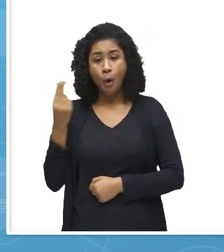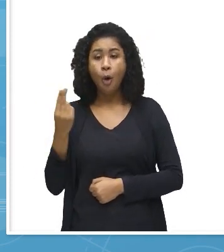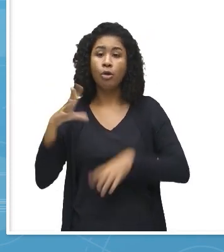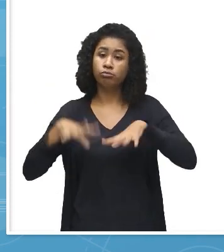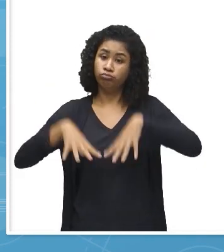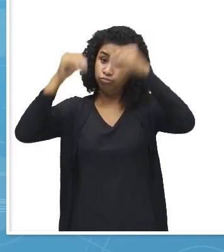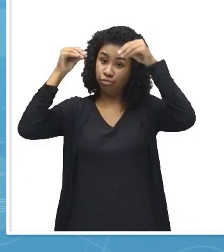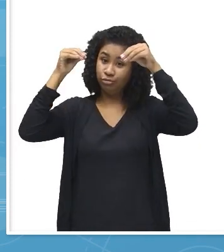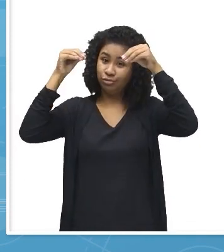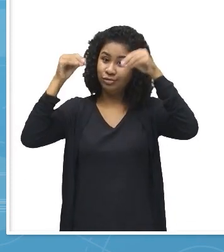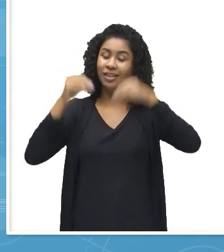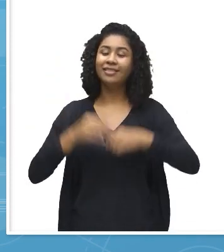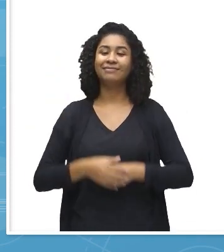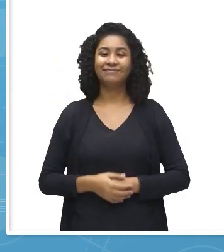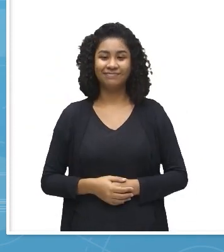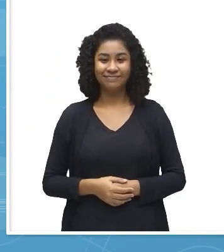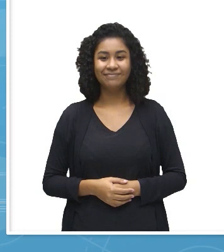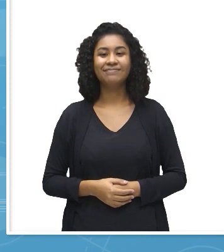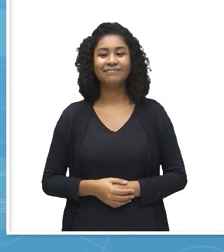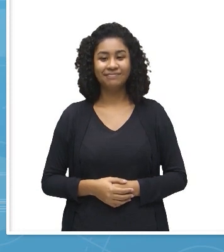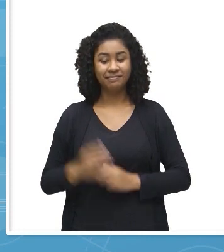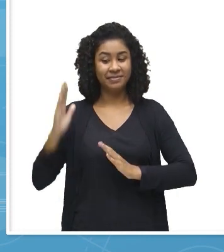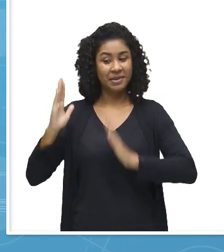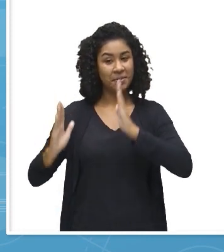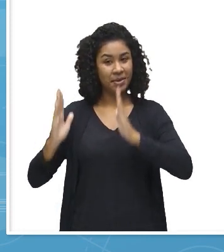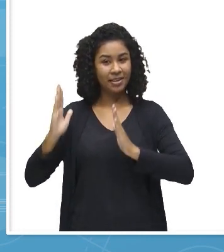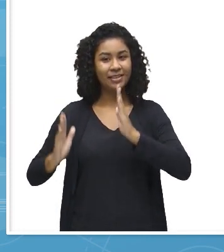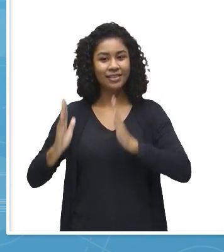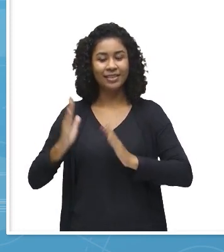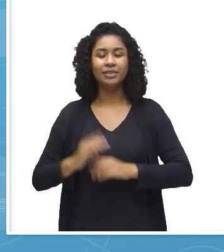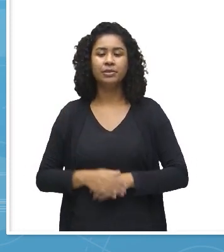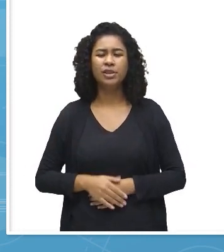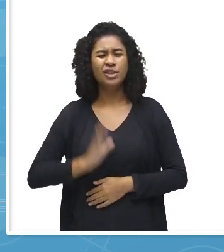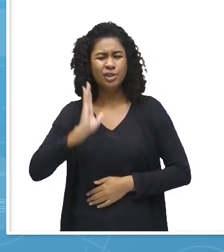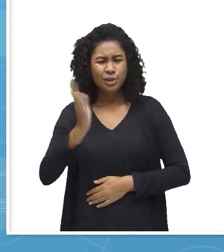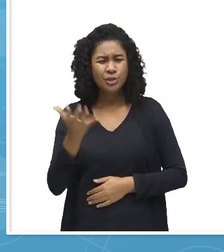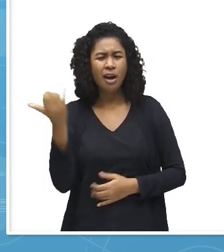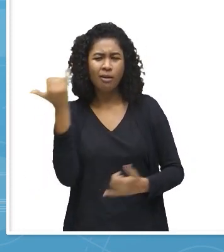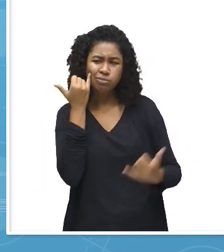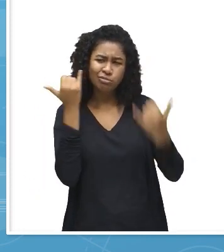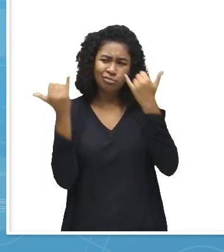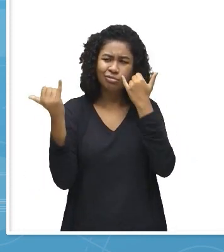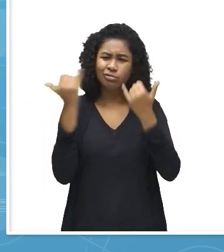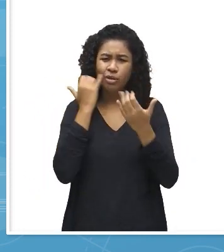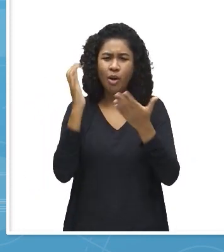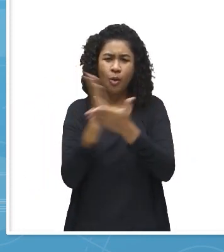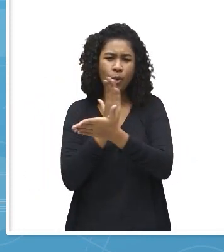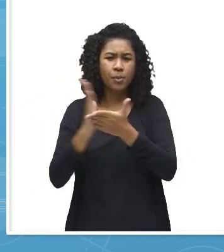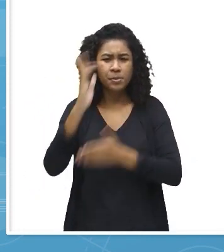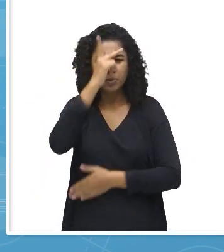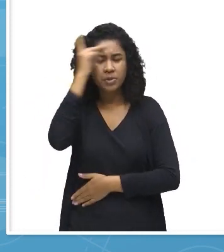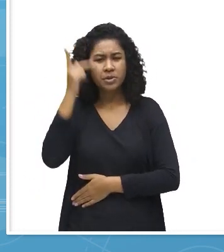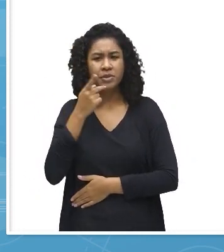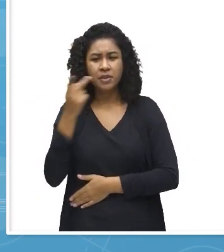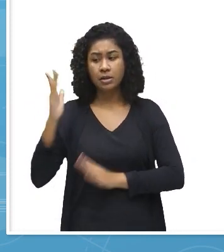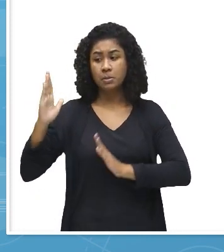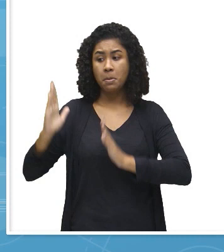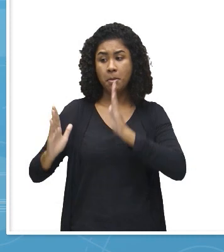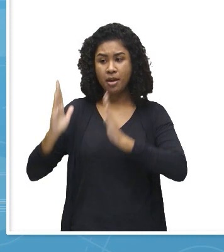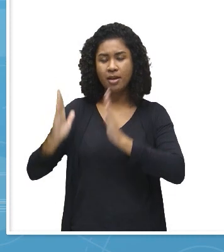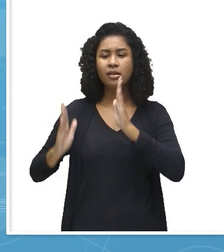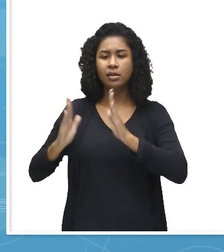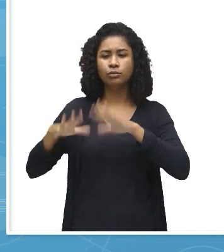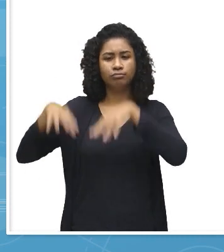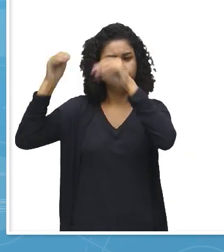Idade das Trevas, né? Muitas vezes a gente já ouviu aí essa denominação para esse período da Idade